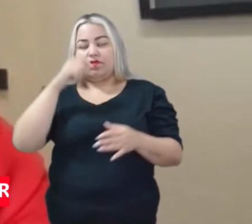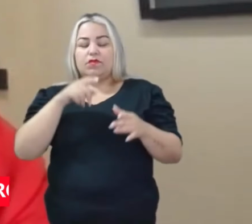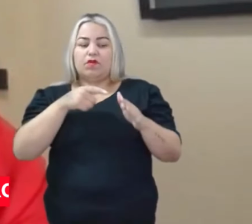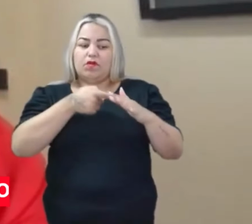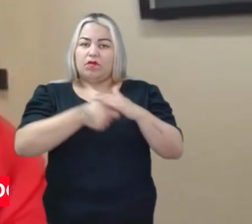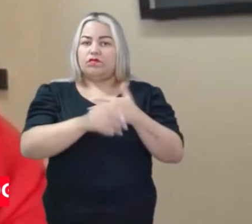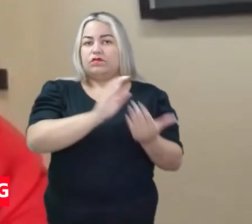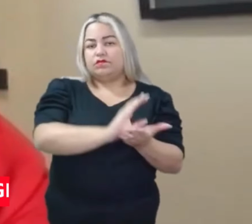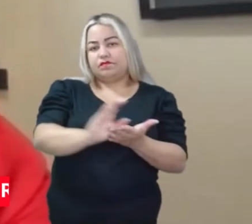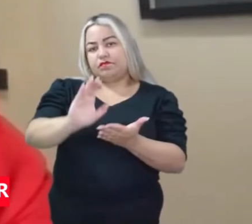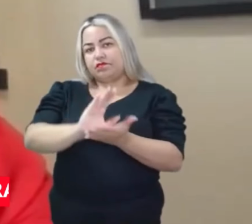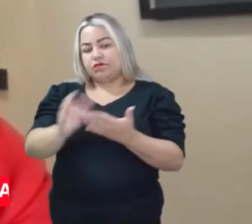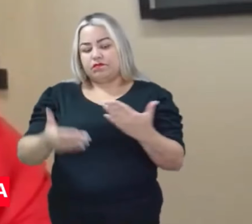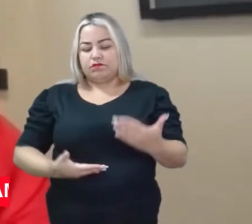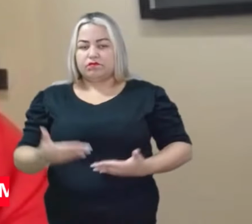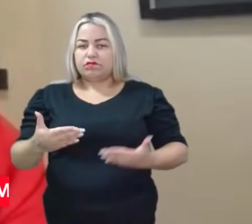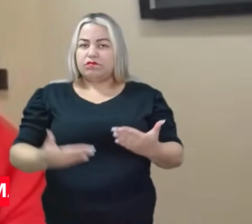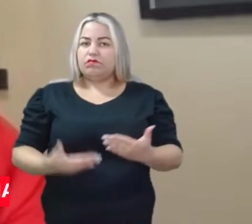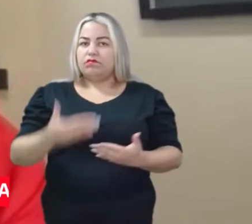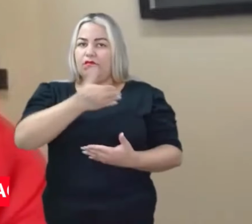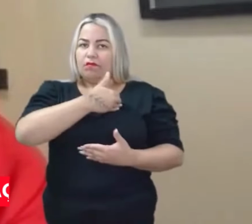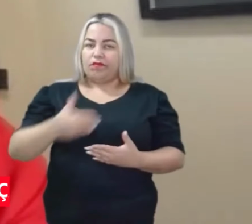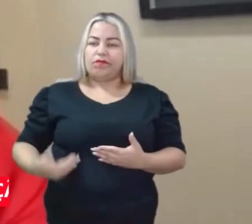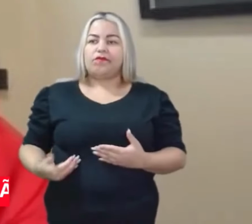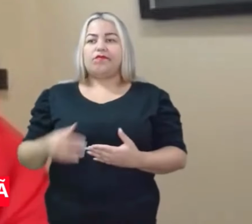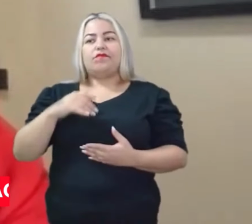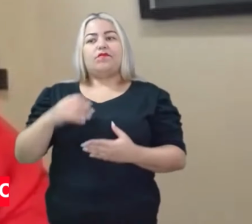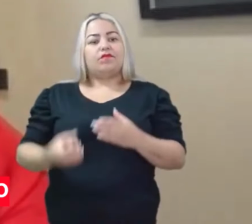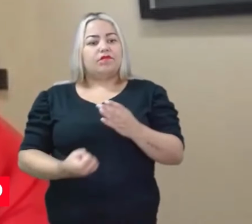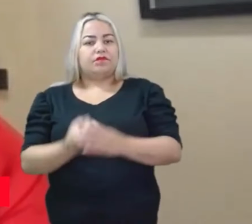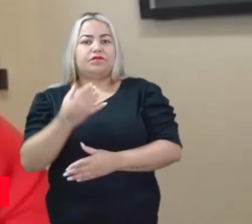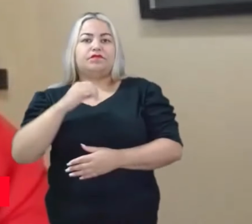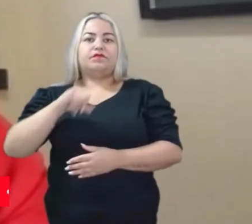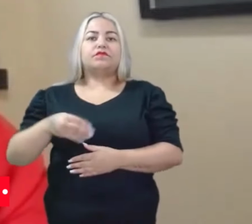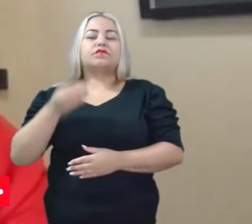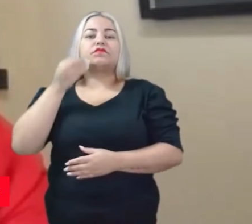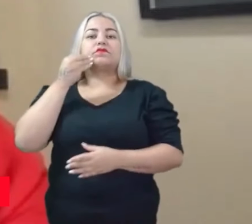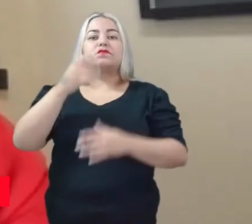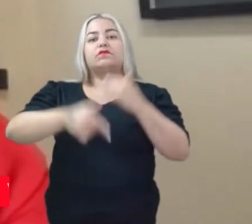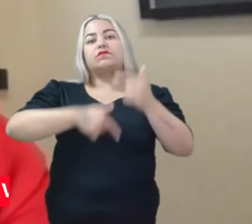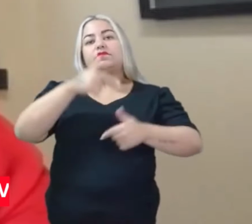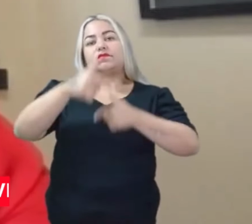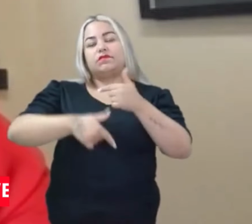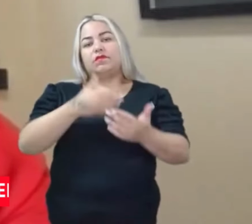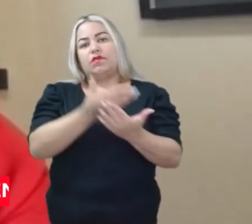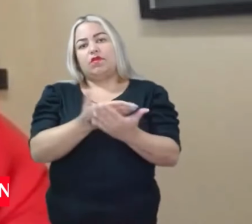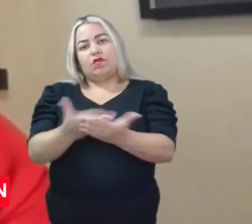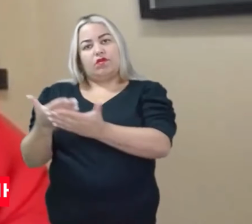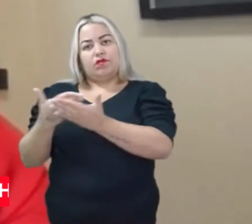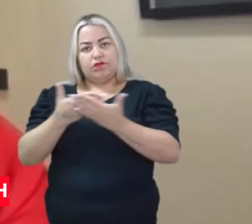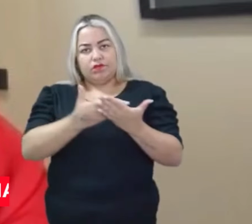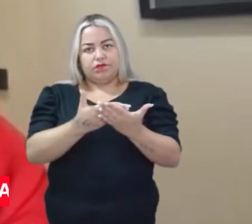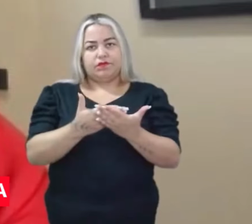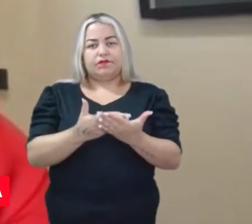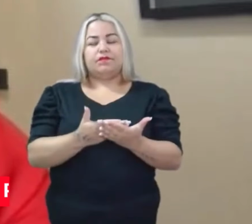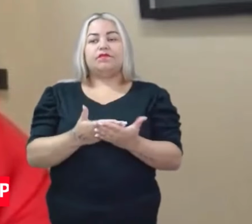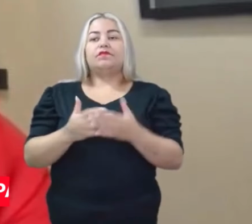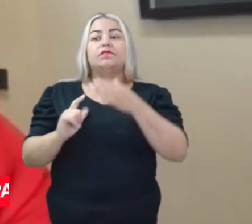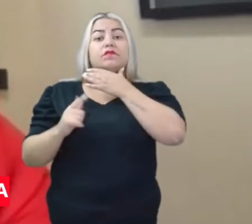dos recursos públicos para essa população. Criação de oportunidade de emprego, oportunidade de mais estudos, enfim. Nós queremos,